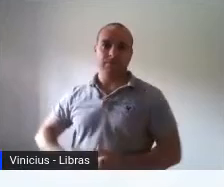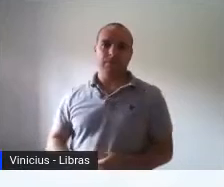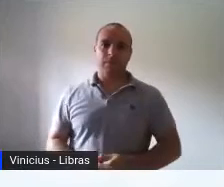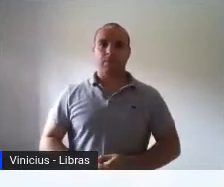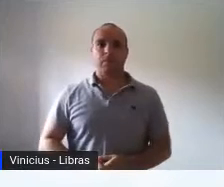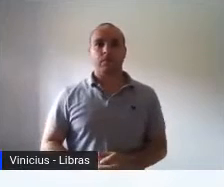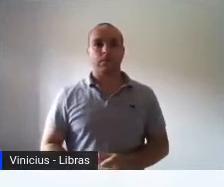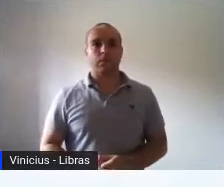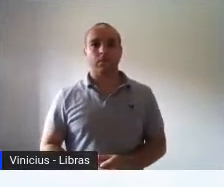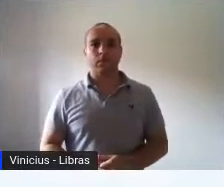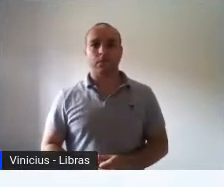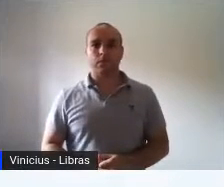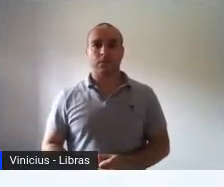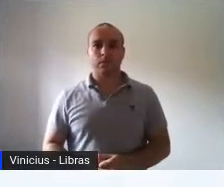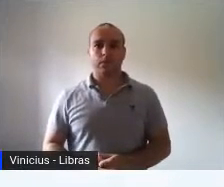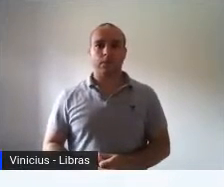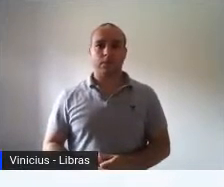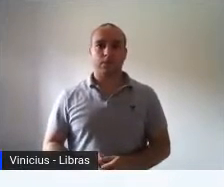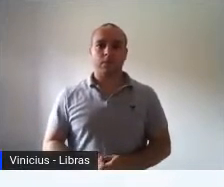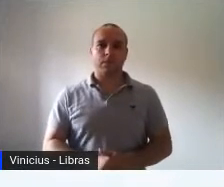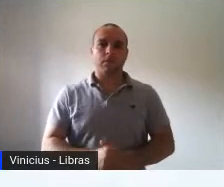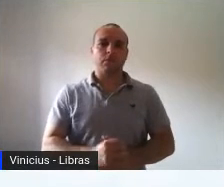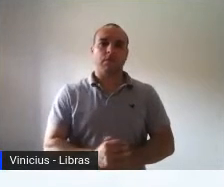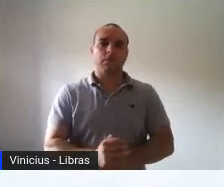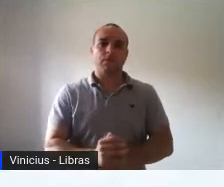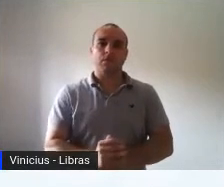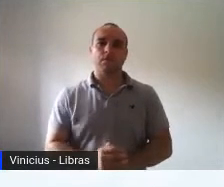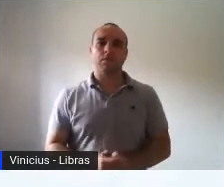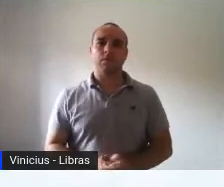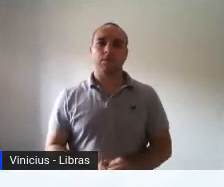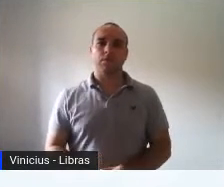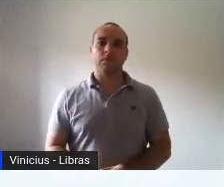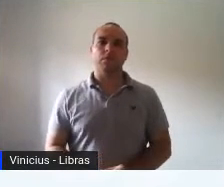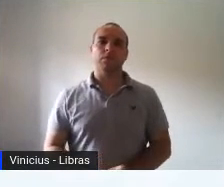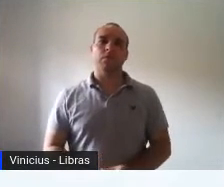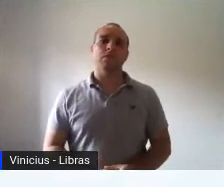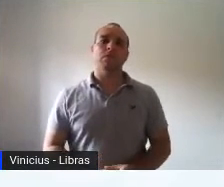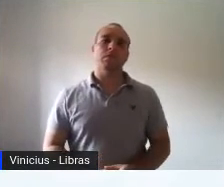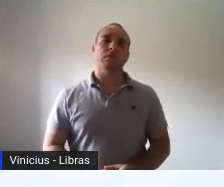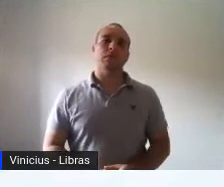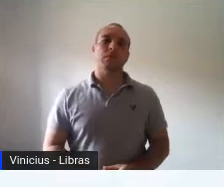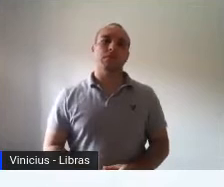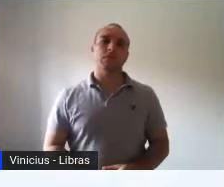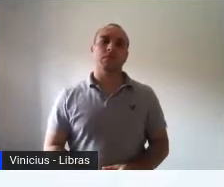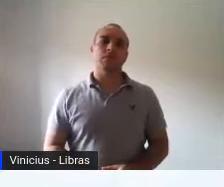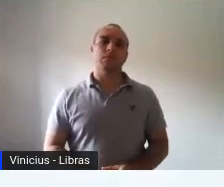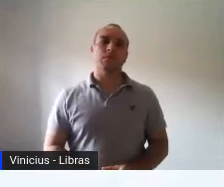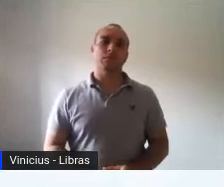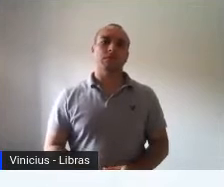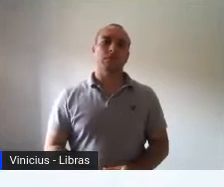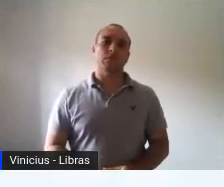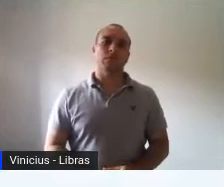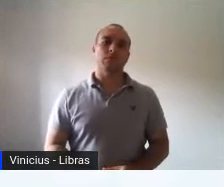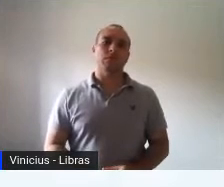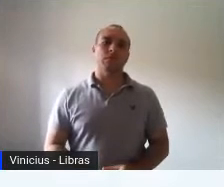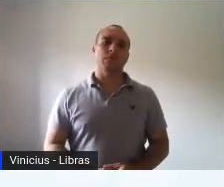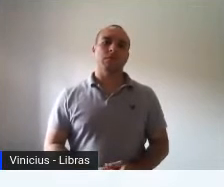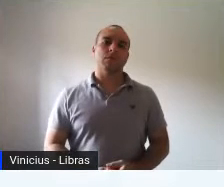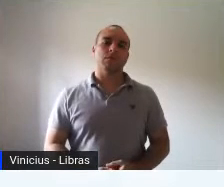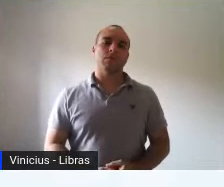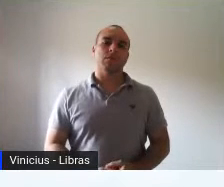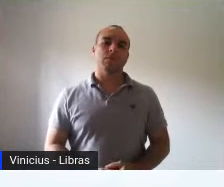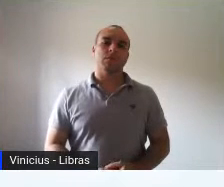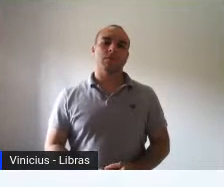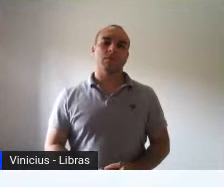no Brasil, né? E vai agravar ainda mais se o governo conseguir aprovar a lógica deles, né? E esse estrago é muito grande, né? Você, além do